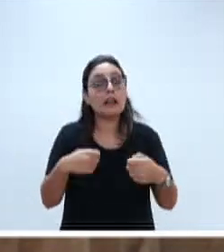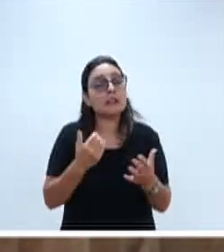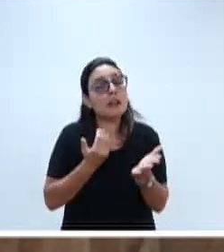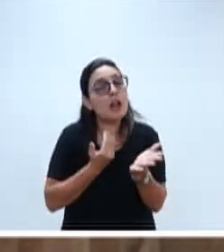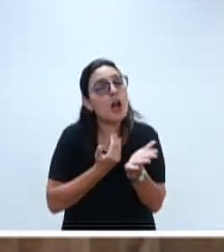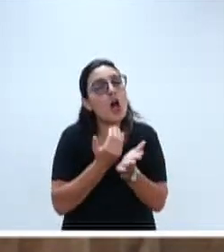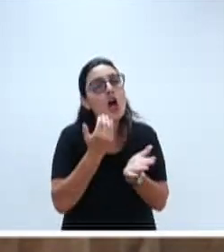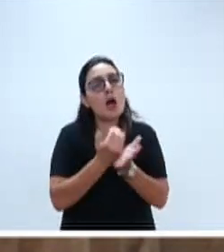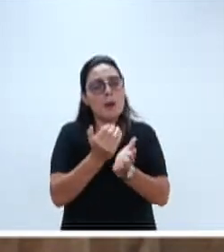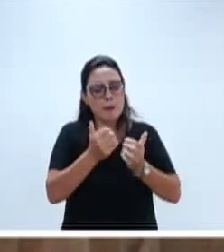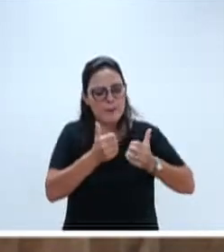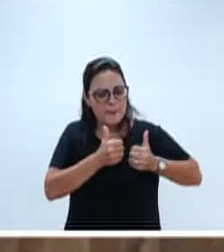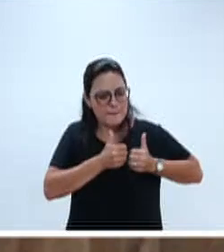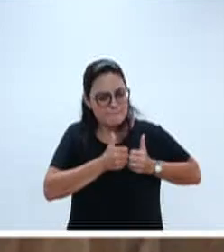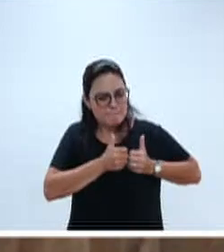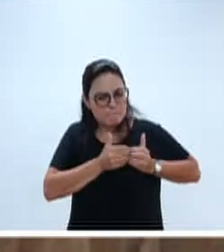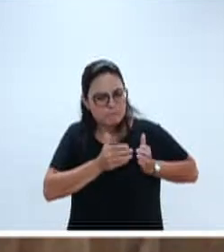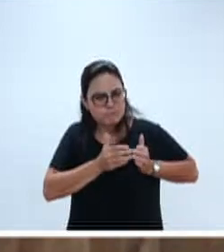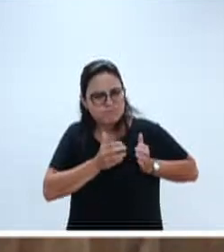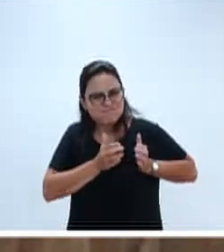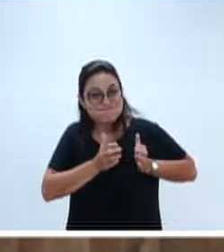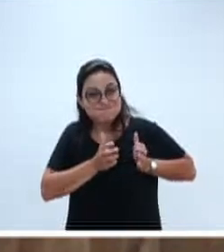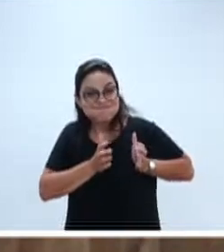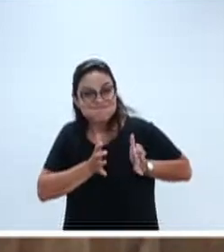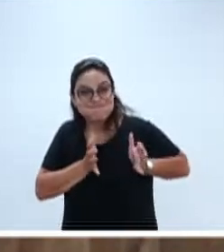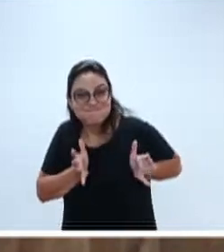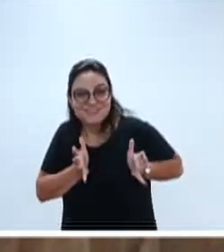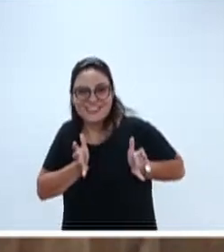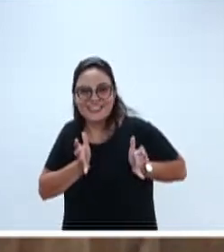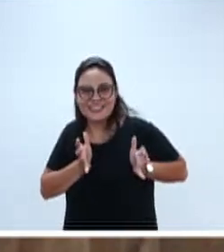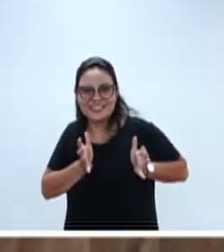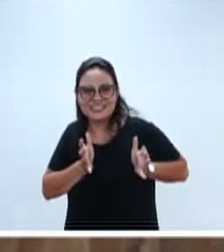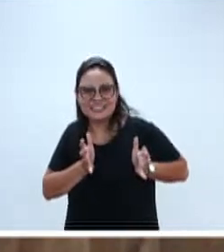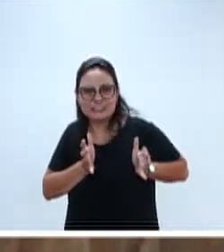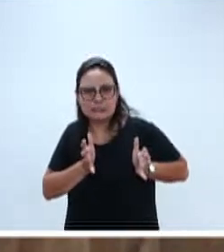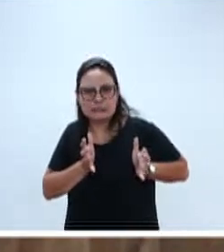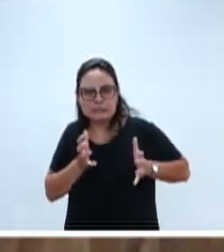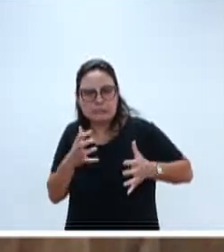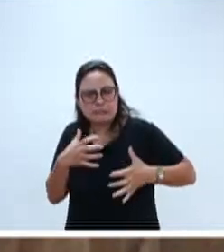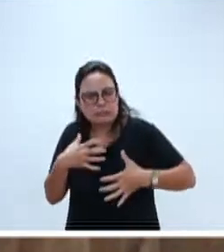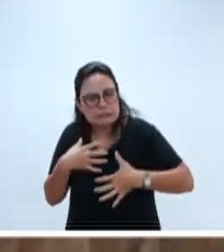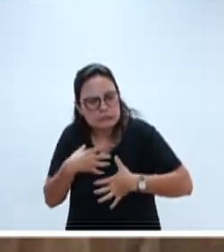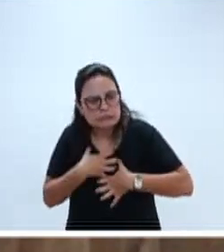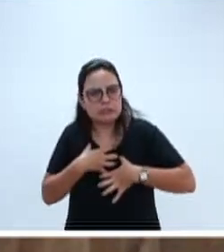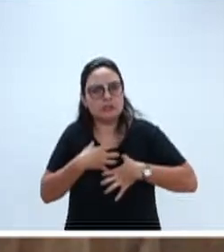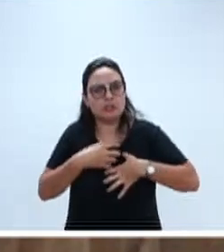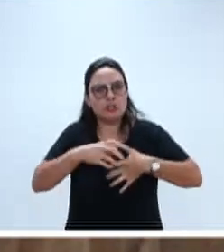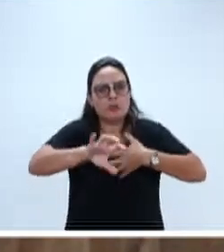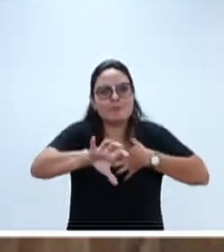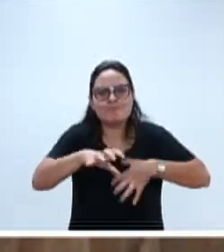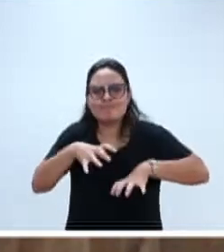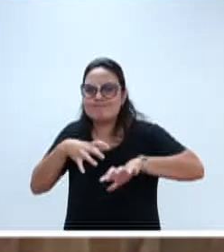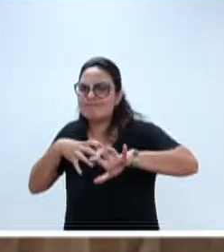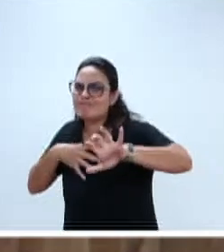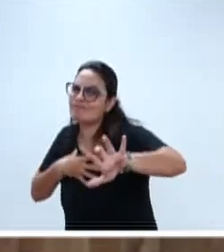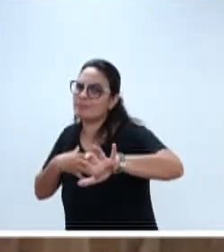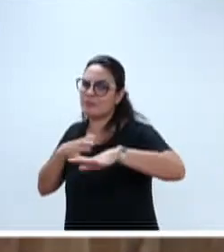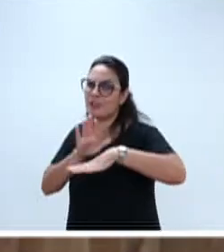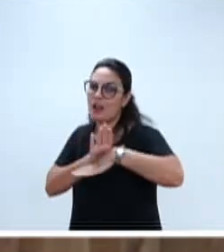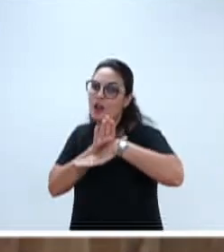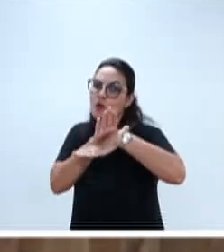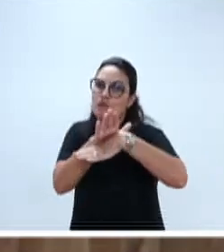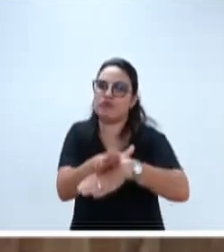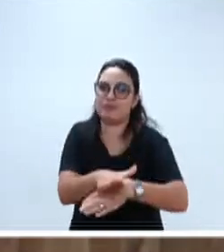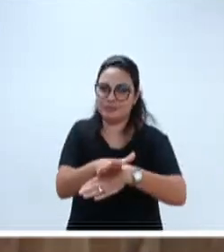ofereça misericórdia, seja mais generoso, tenha mais compaixão. Quando aquele moço veio, olha, ainda